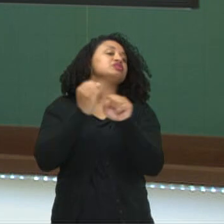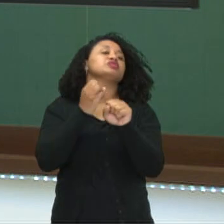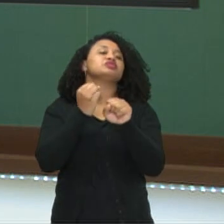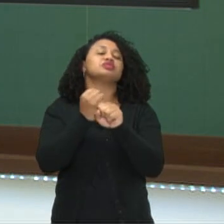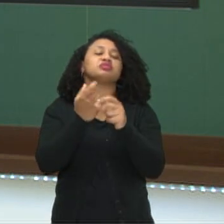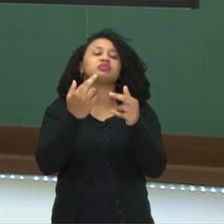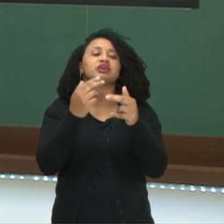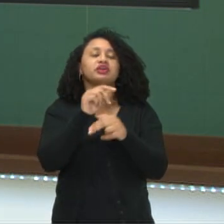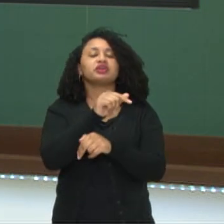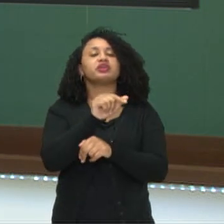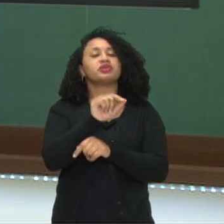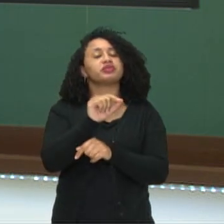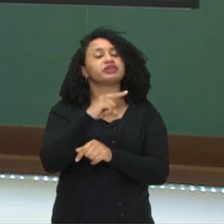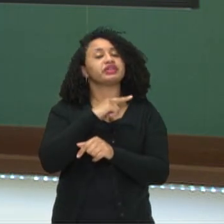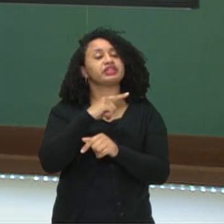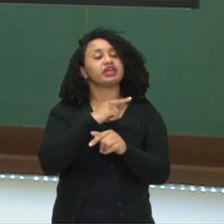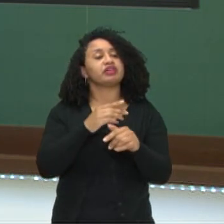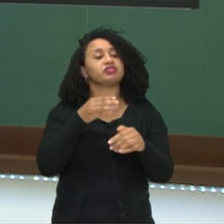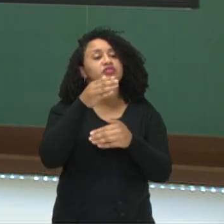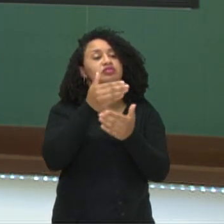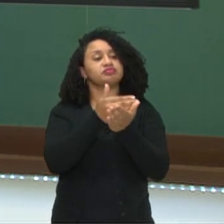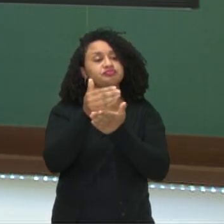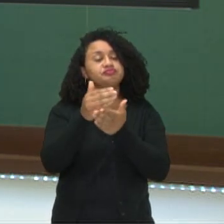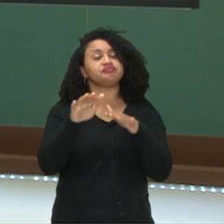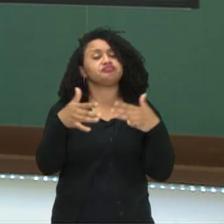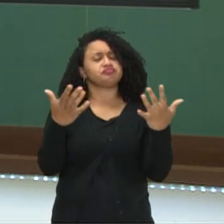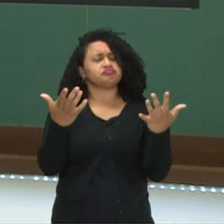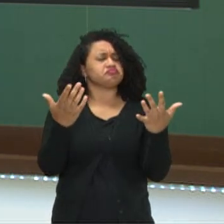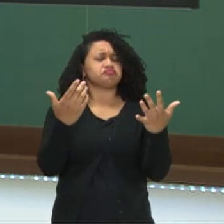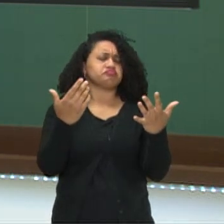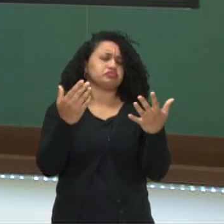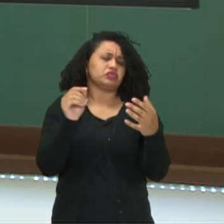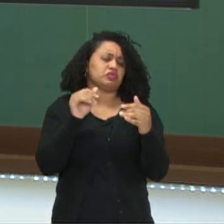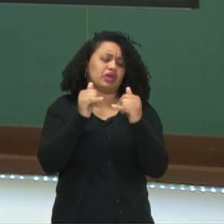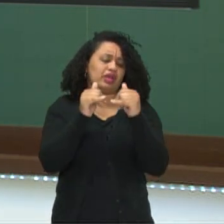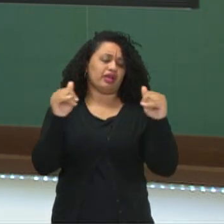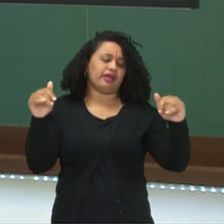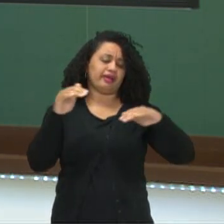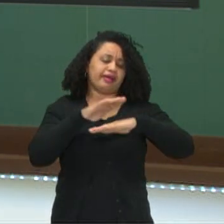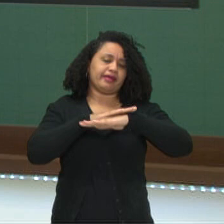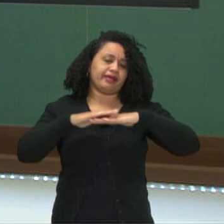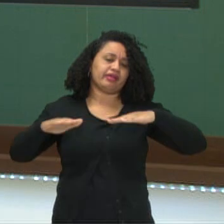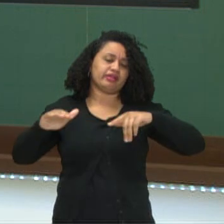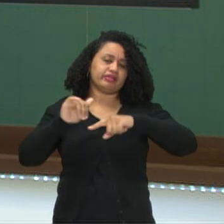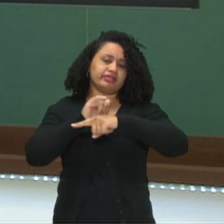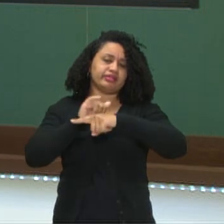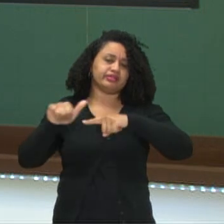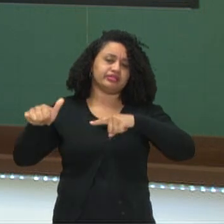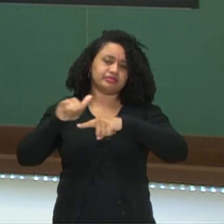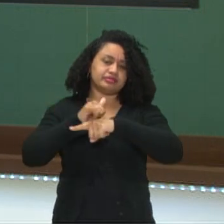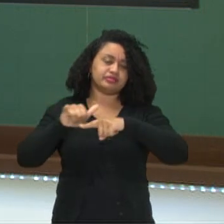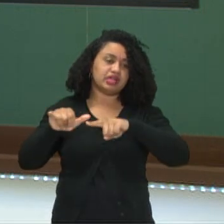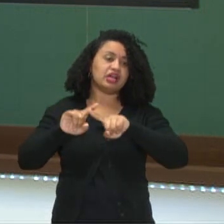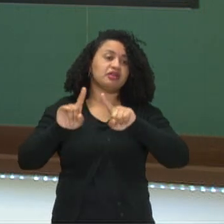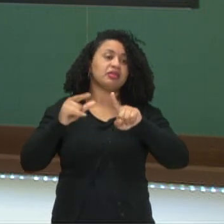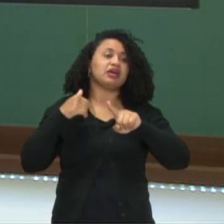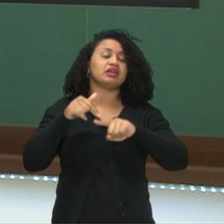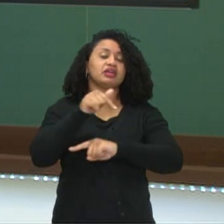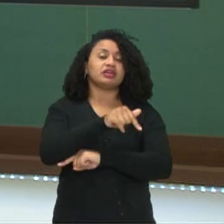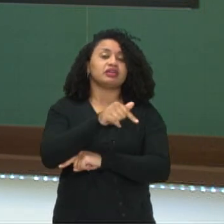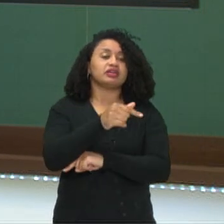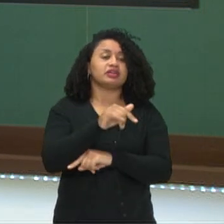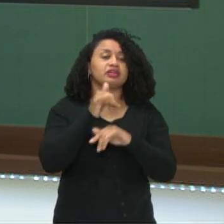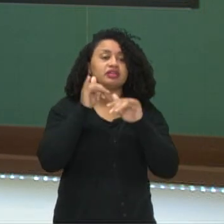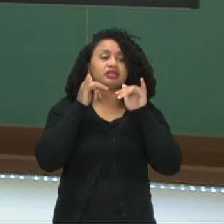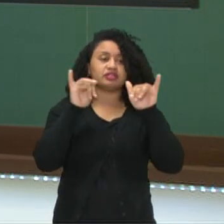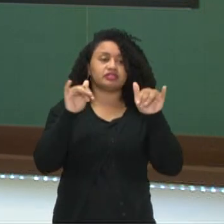correntes elétricas que entram naquele ponto. Como a gente não está trabalhando aqui com a ideia de corrente elétrica, vamos trabalhar com a ideia de carga elétrica. Então vamos